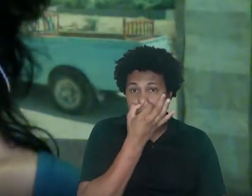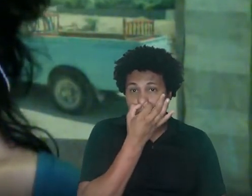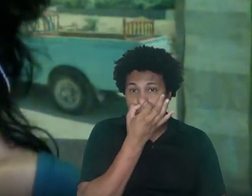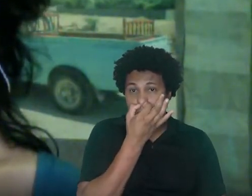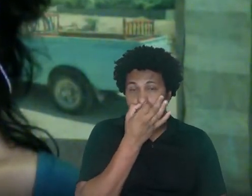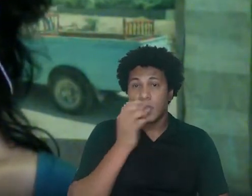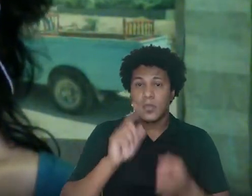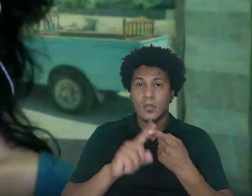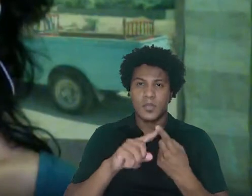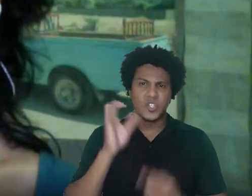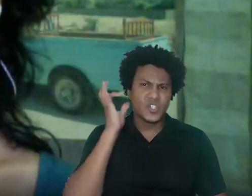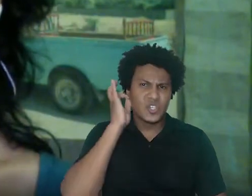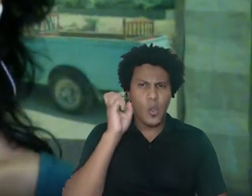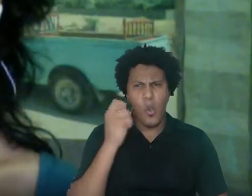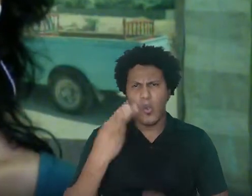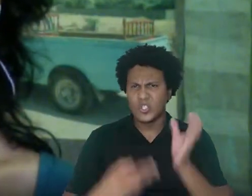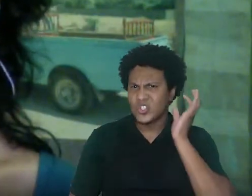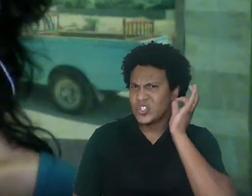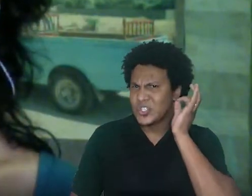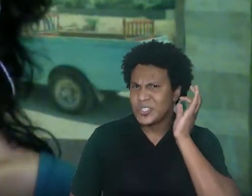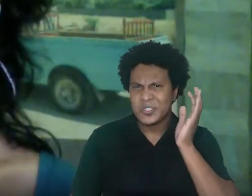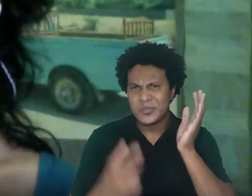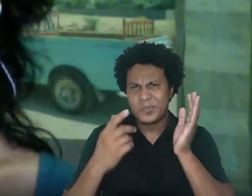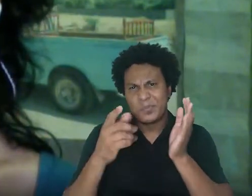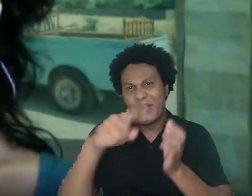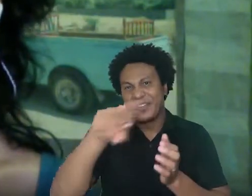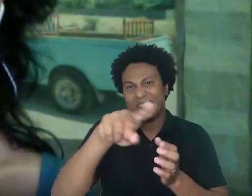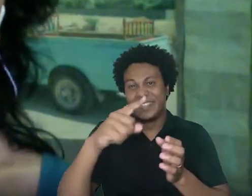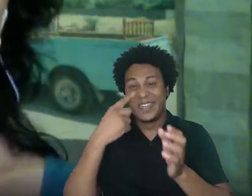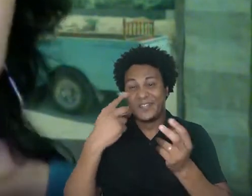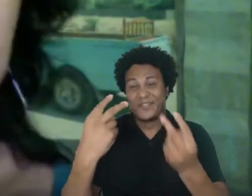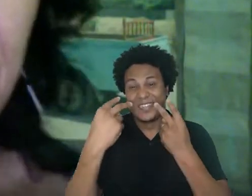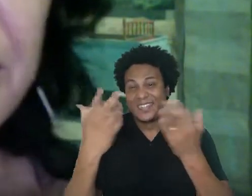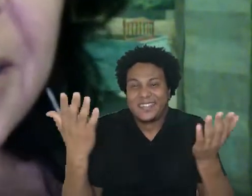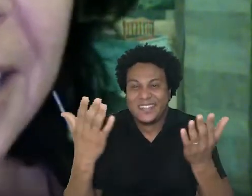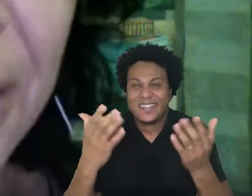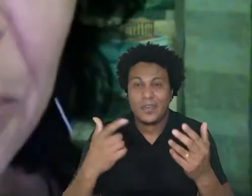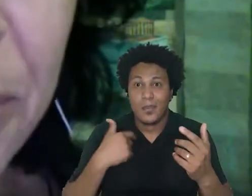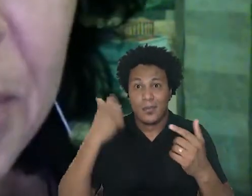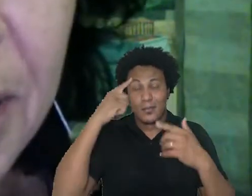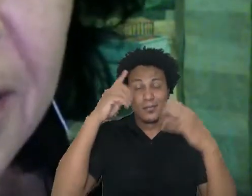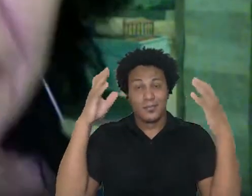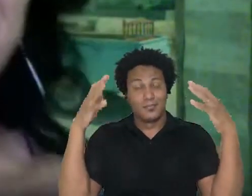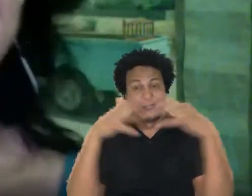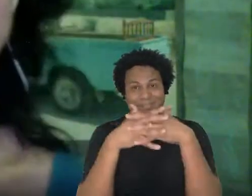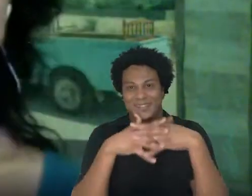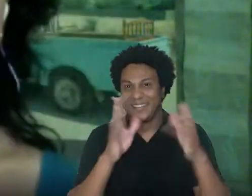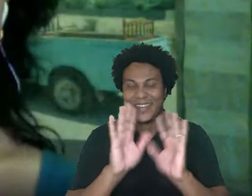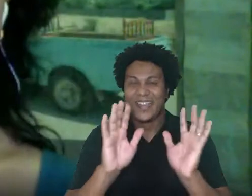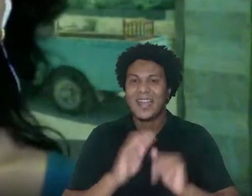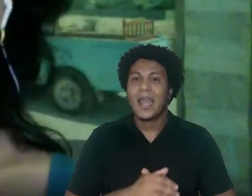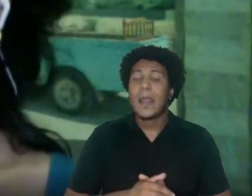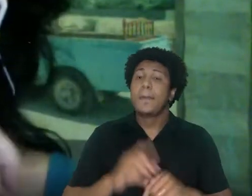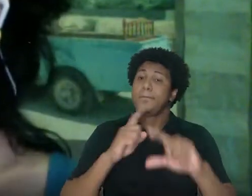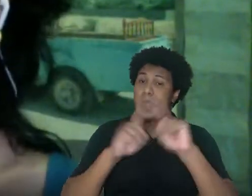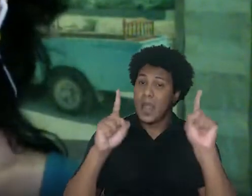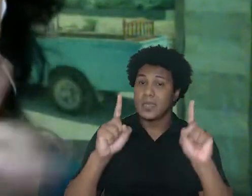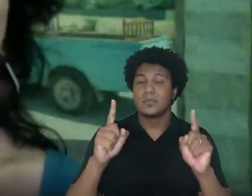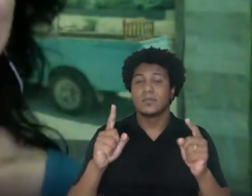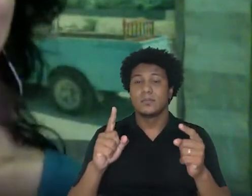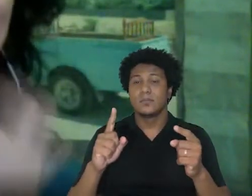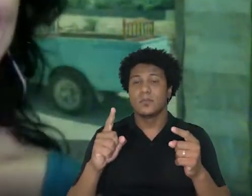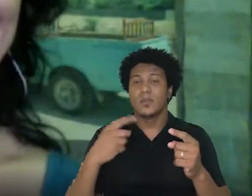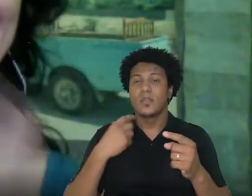e um outro margola no septo e uma argola no lado direito, ou talvez seja o lado esquerdo para vocês, não. Não